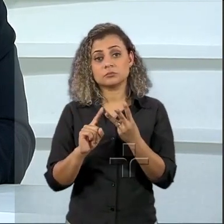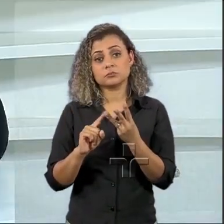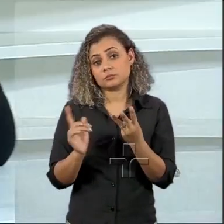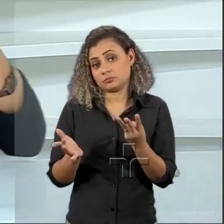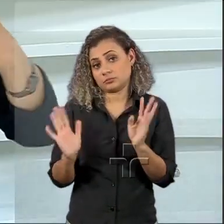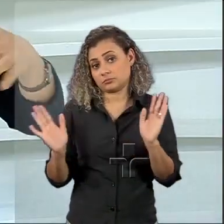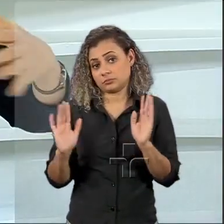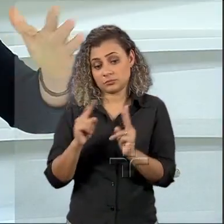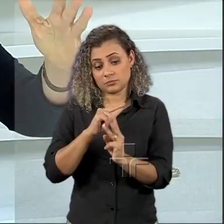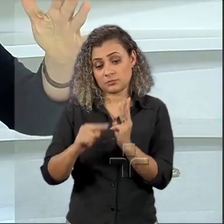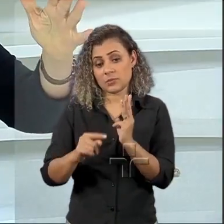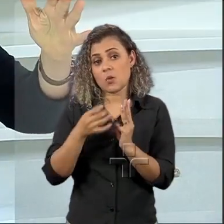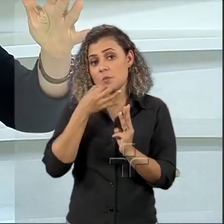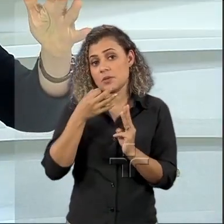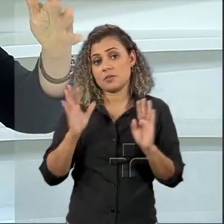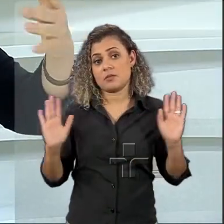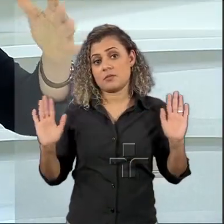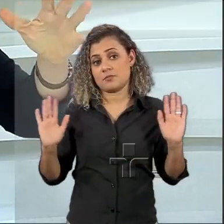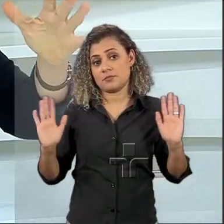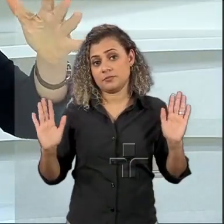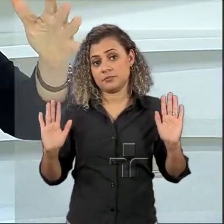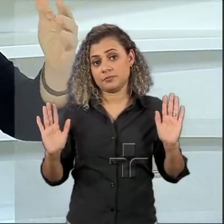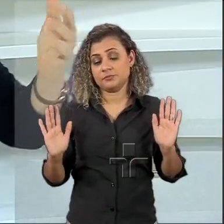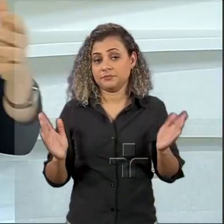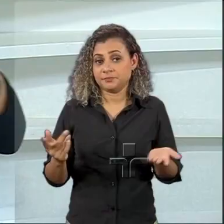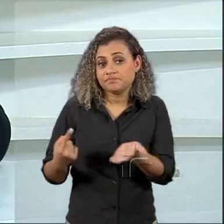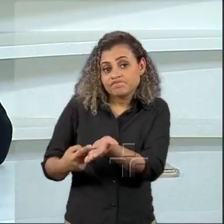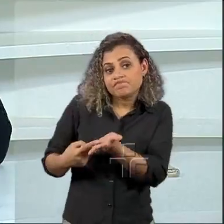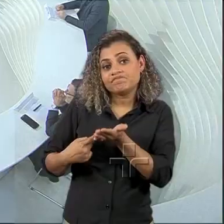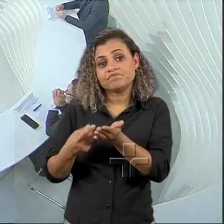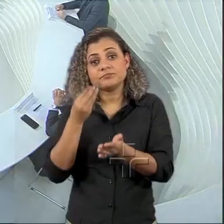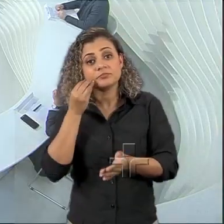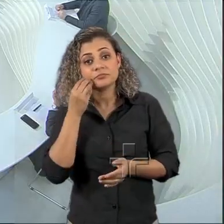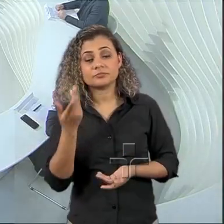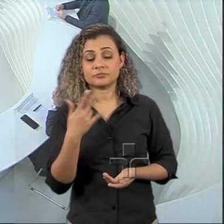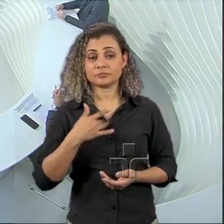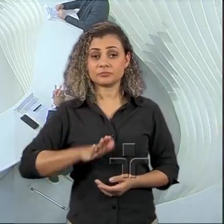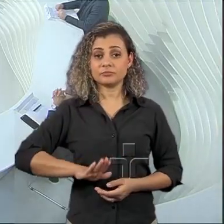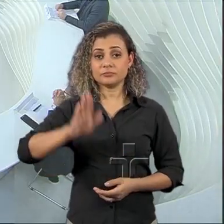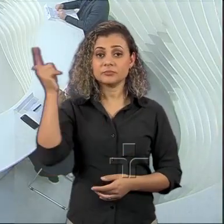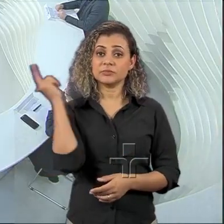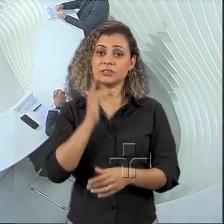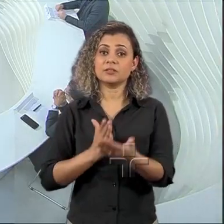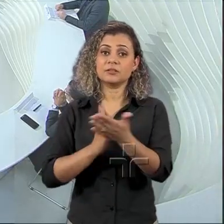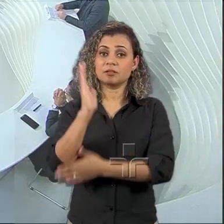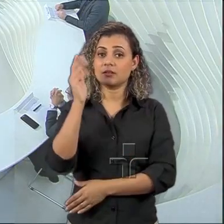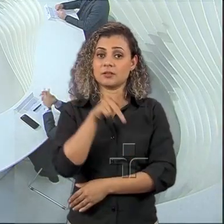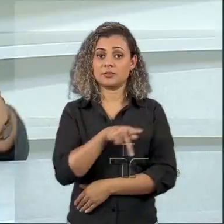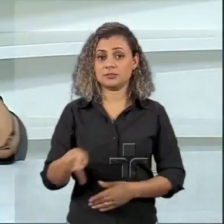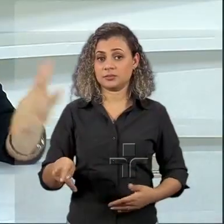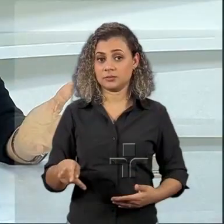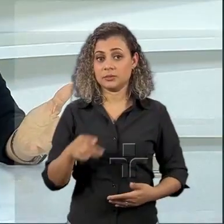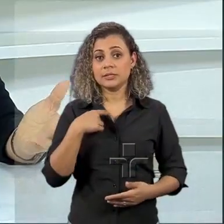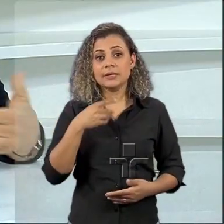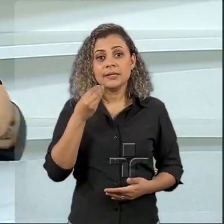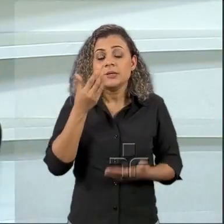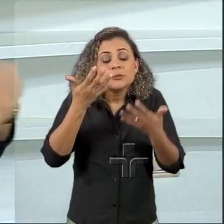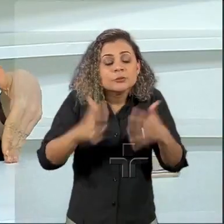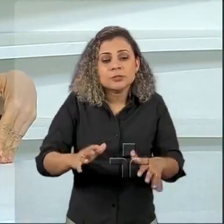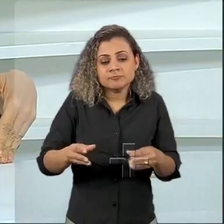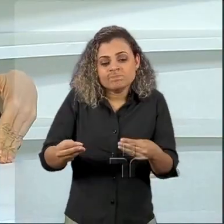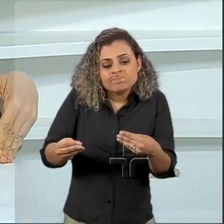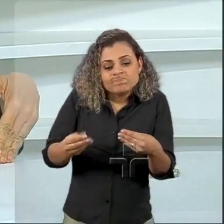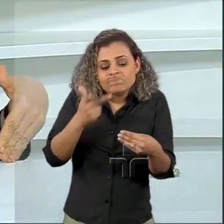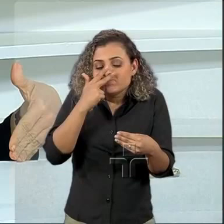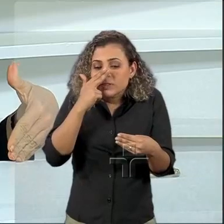Mas o que ele pode fazer, ele está adiando isso. Mas para ganhar, mas eu Ele estou tá falando para ganhar a eleição, não para governar. Ele está evitando se confrontar Claro. com essa situação